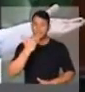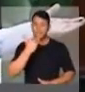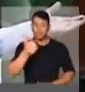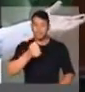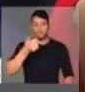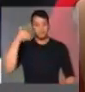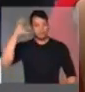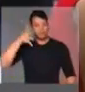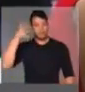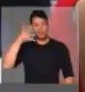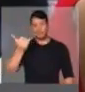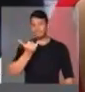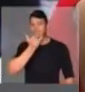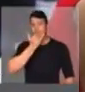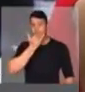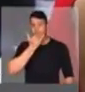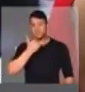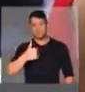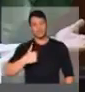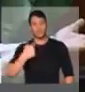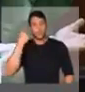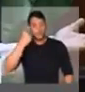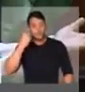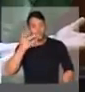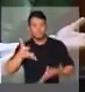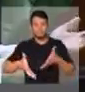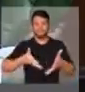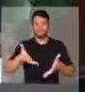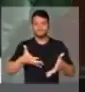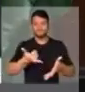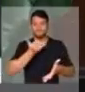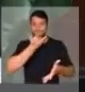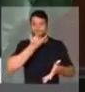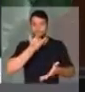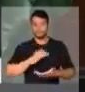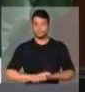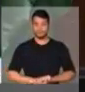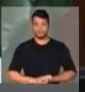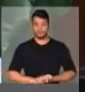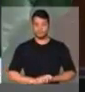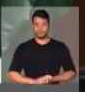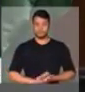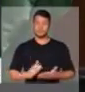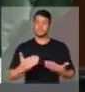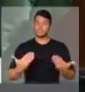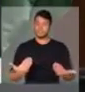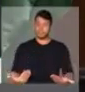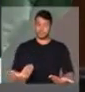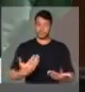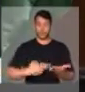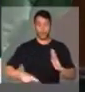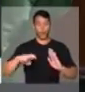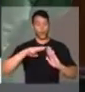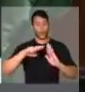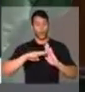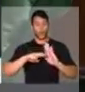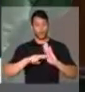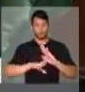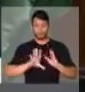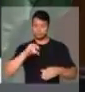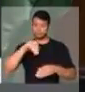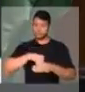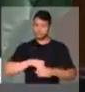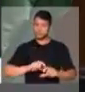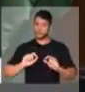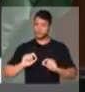presidente. Se expliquem. Presidente, eu não consigo falar. 3 minutos, Vossa Excelência. O regimento da casa permite